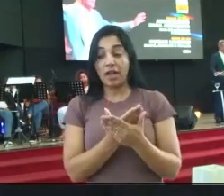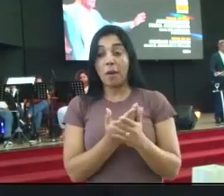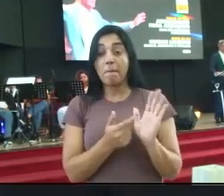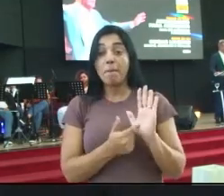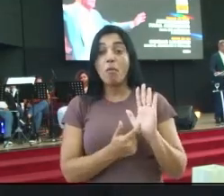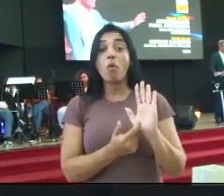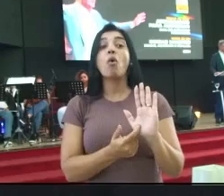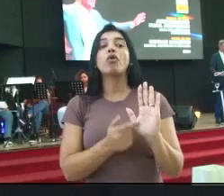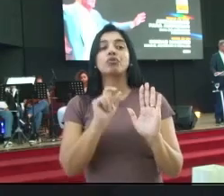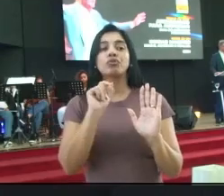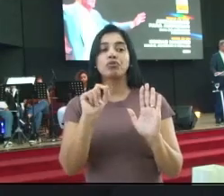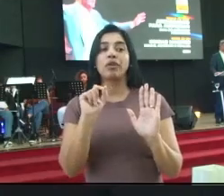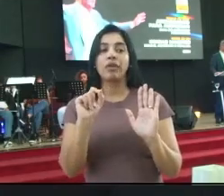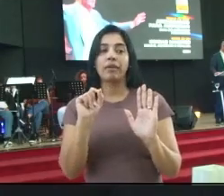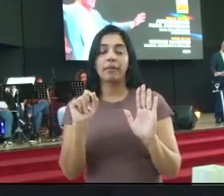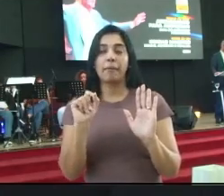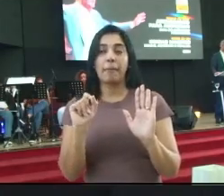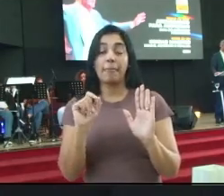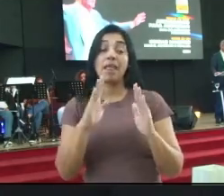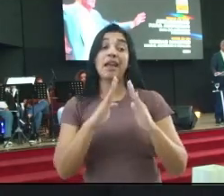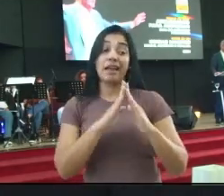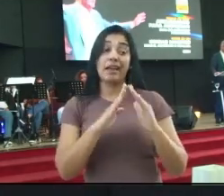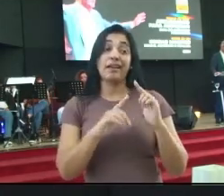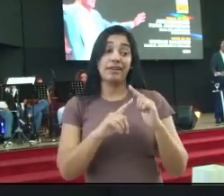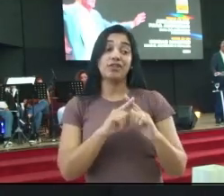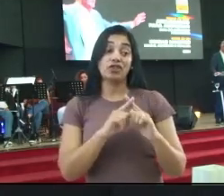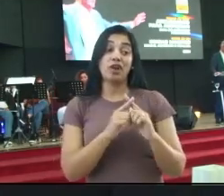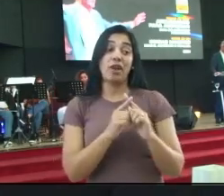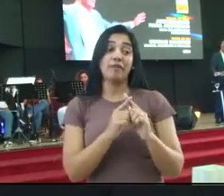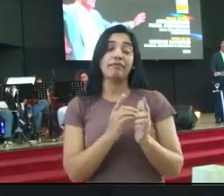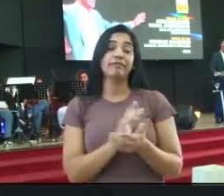Isto reflete na igreja.